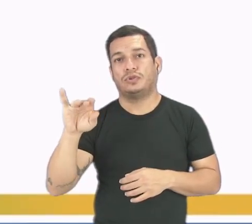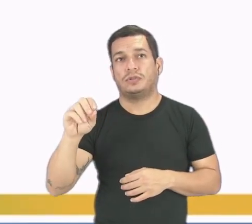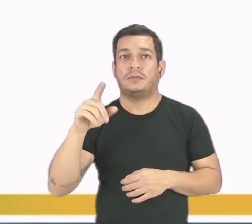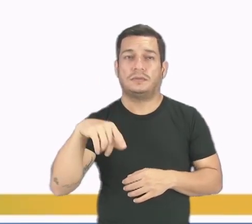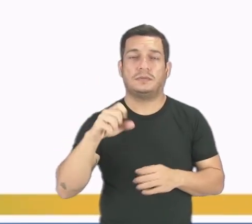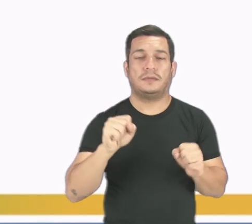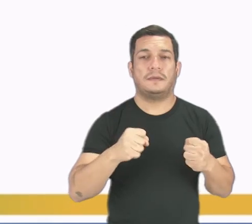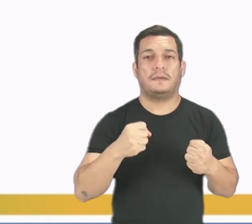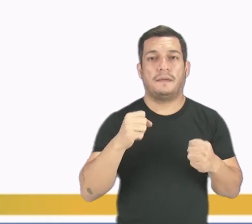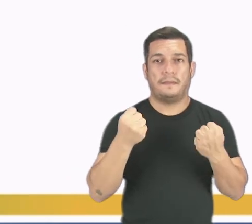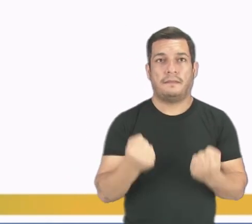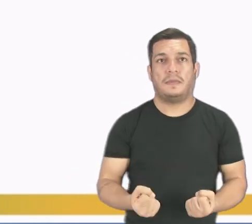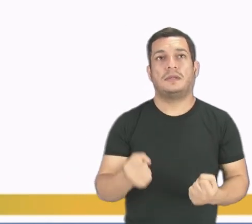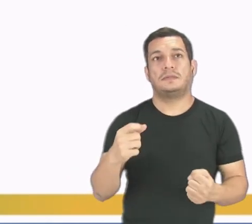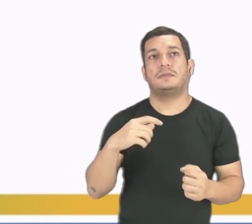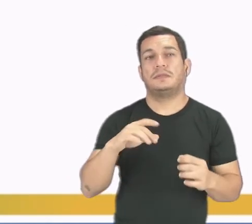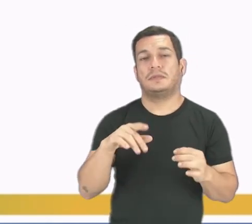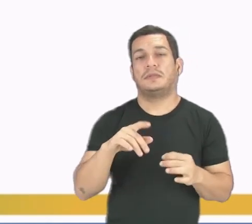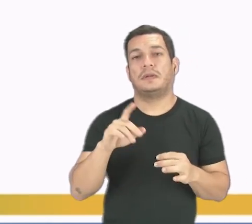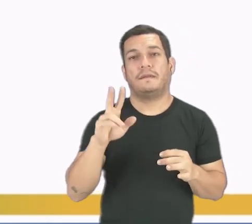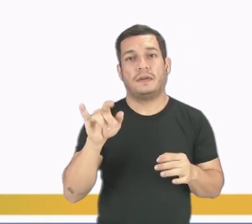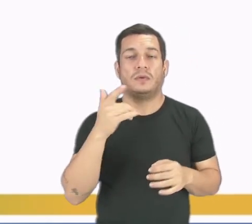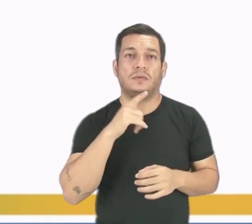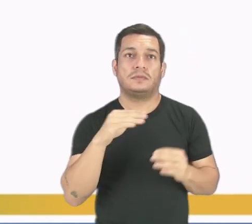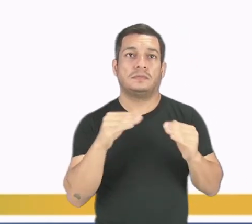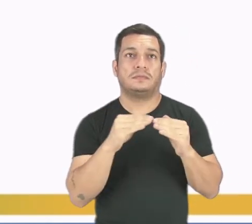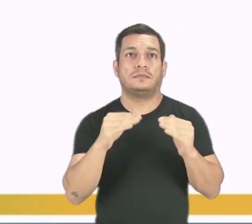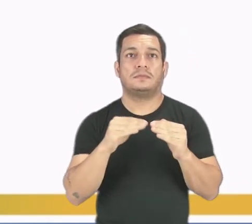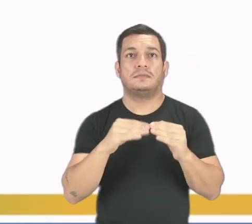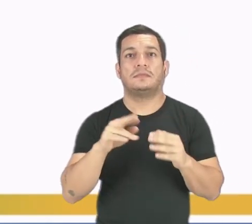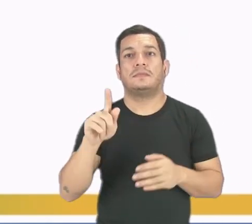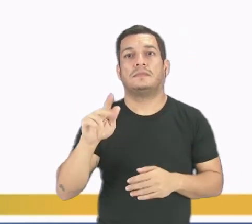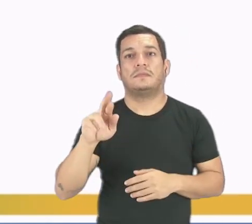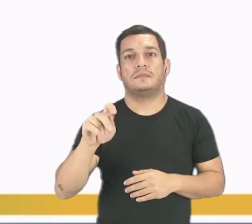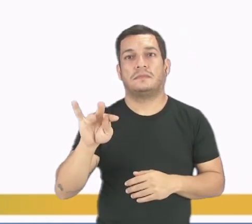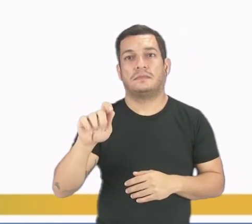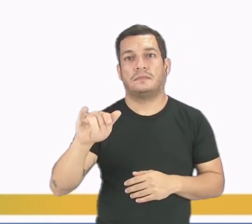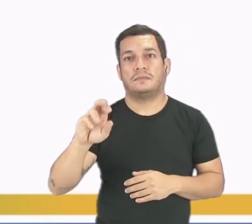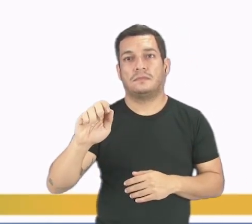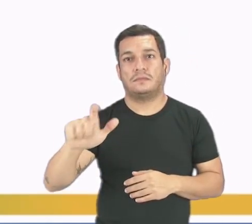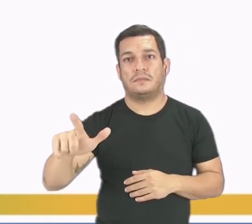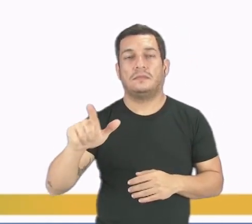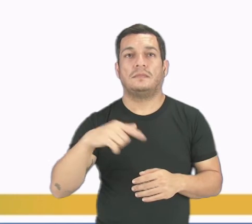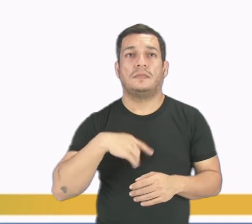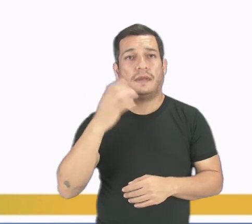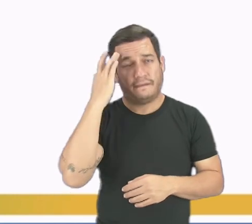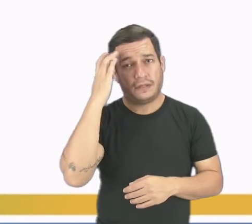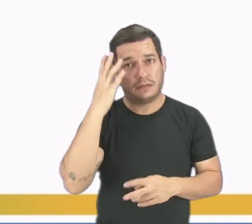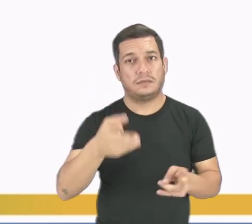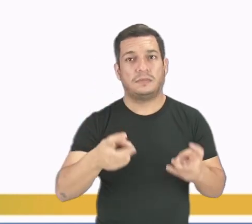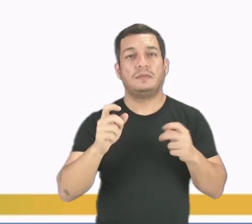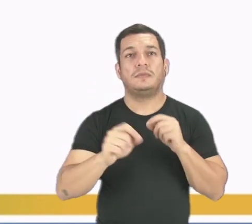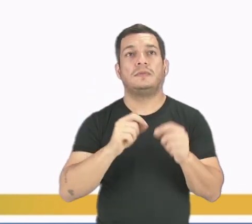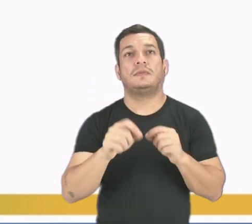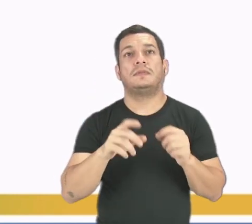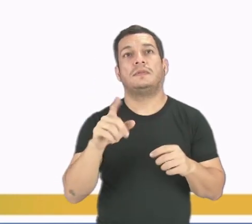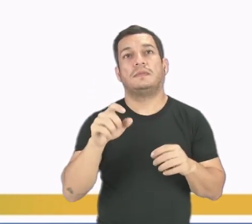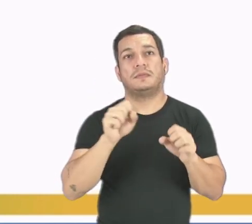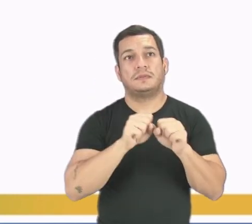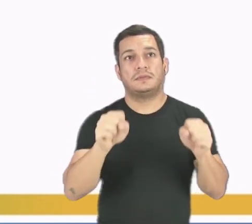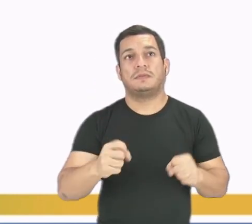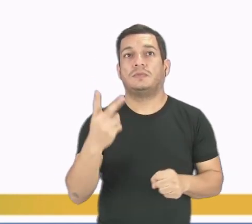onde o ponto de apoio é justamente o central. E cada força aplicada em cada lado, cada uma produz um momento de